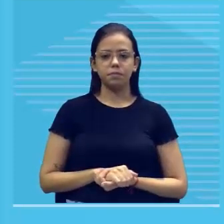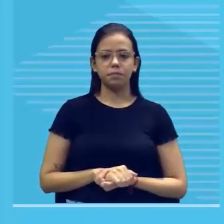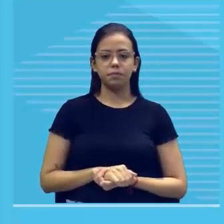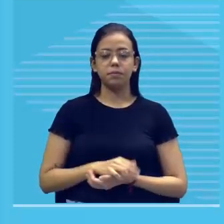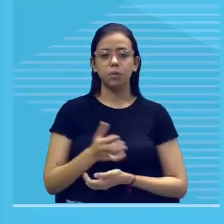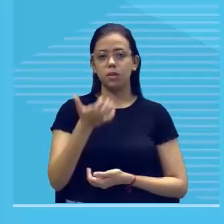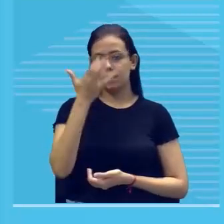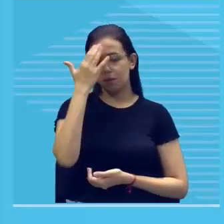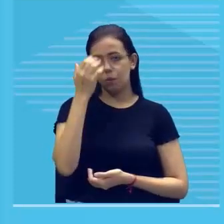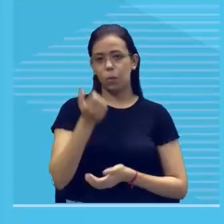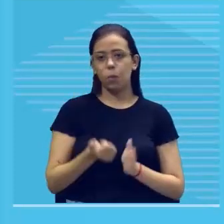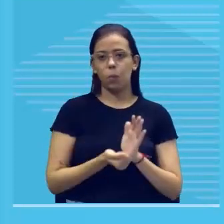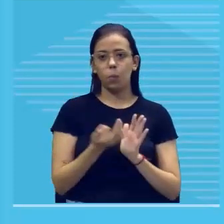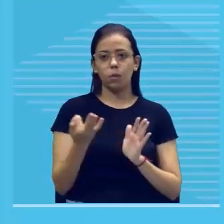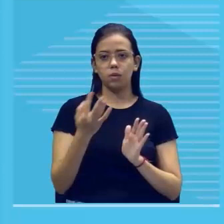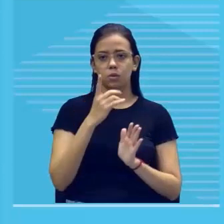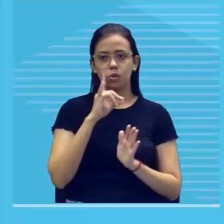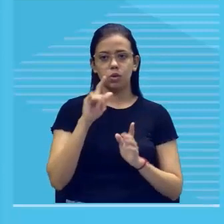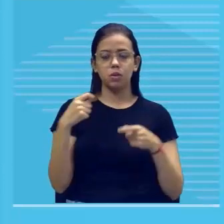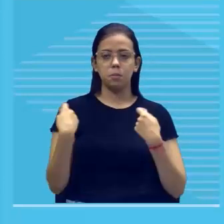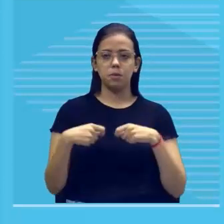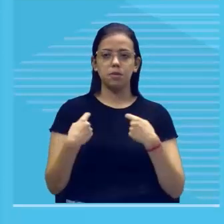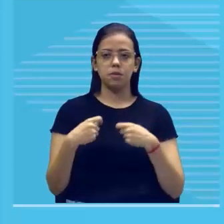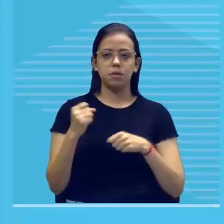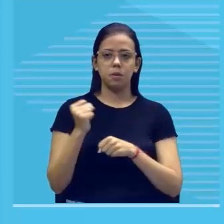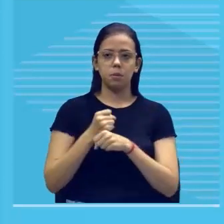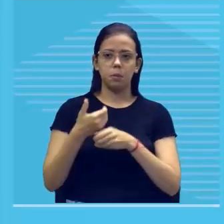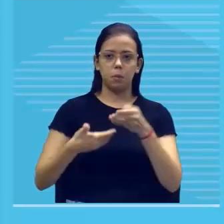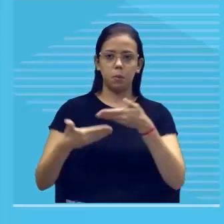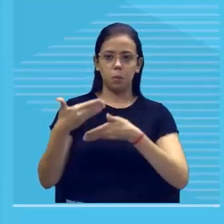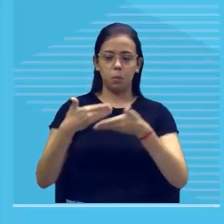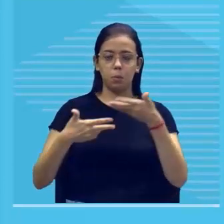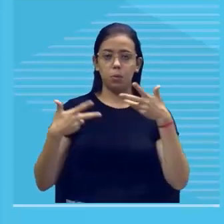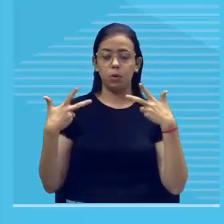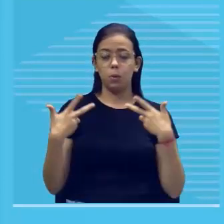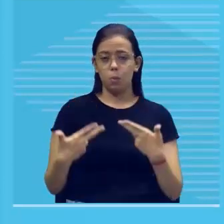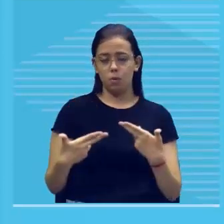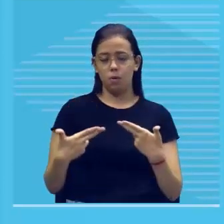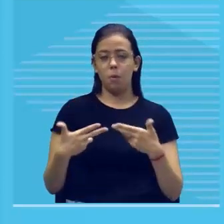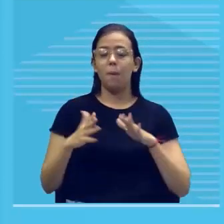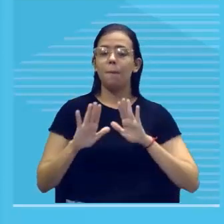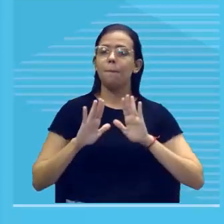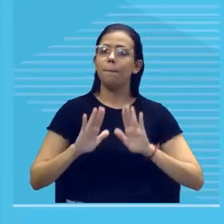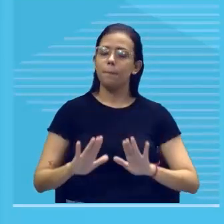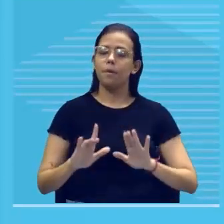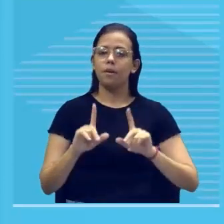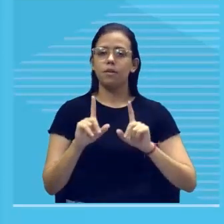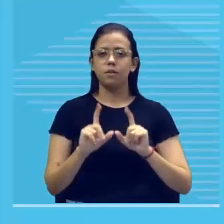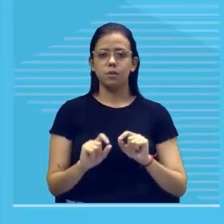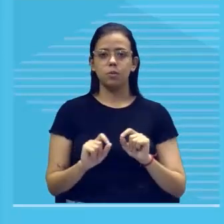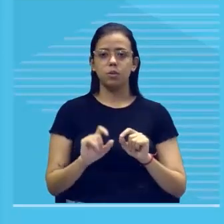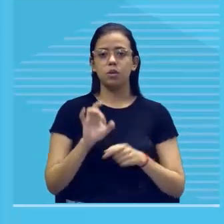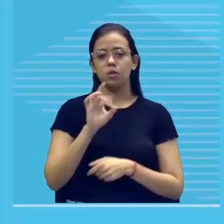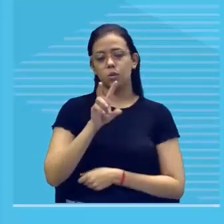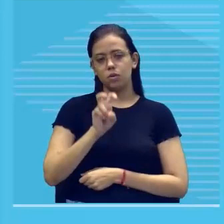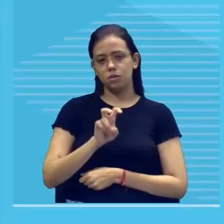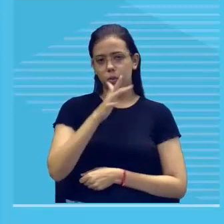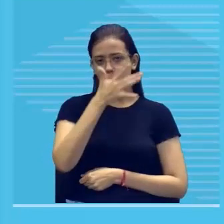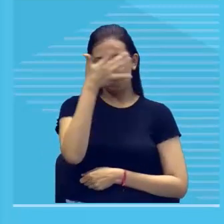quantos dias eu vou precisar para construir um mesmo muro só que com